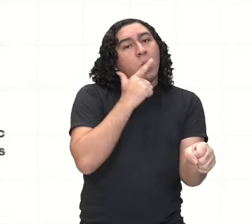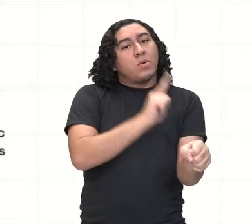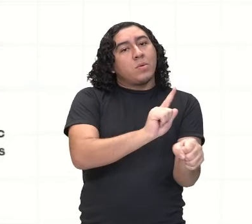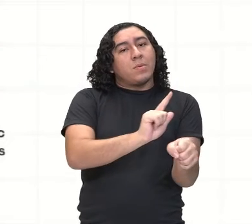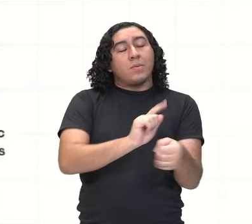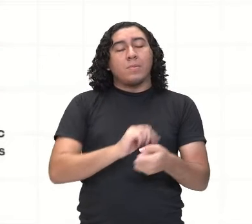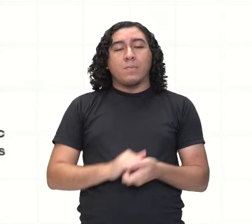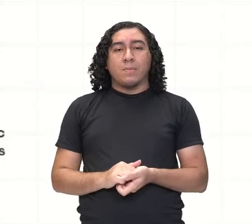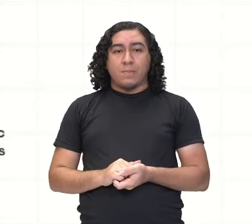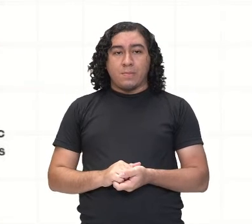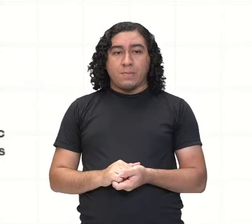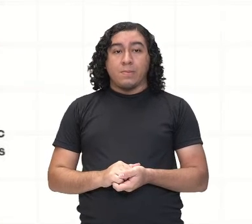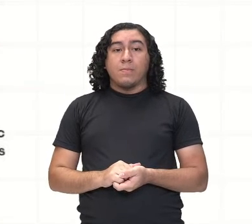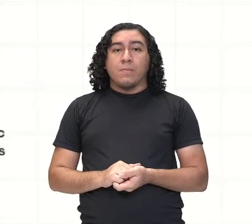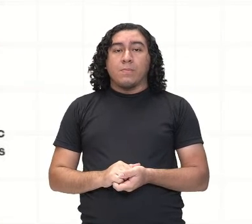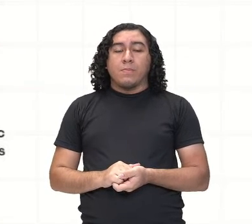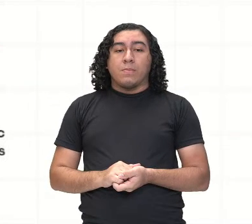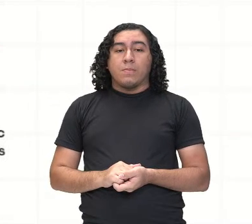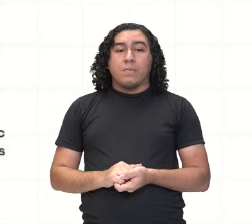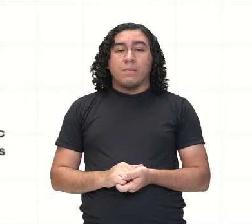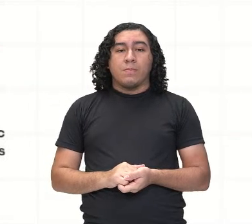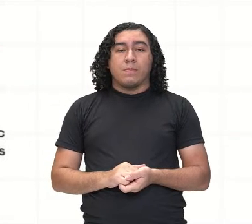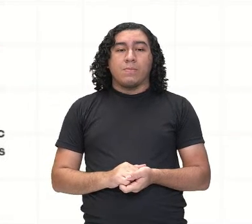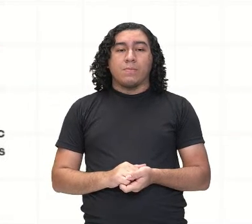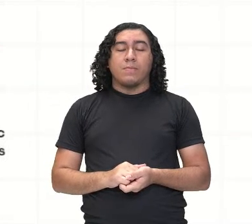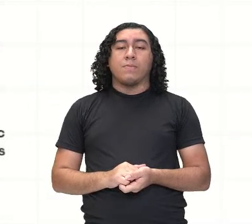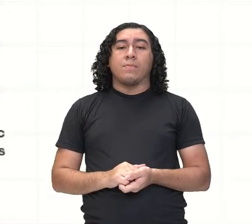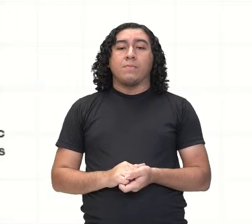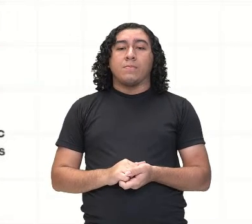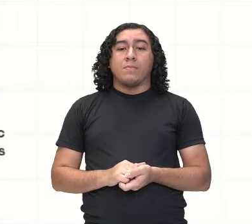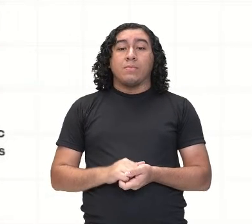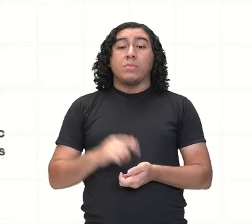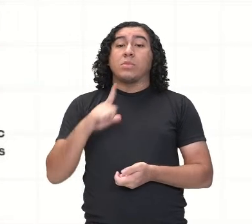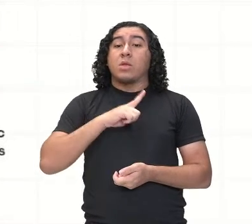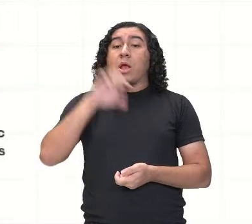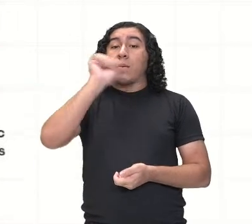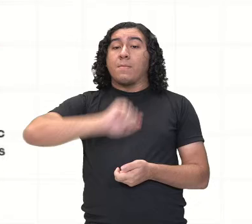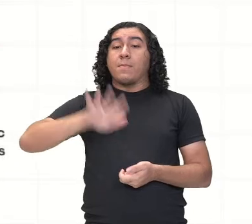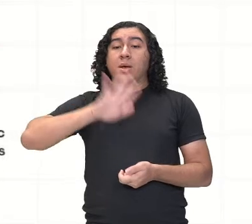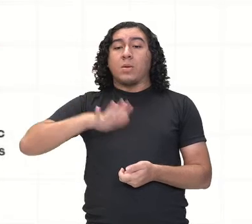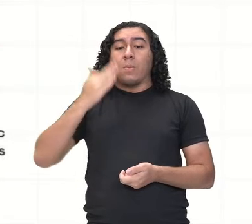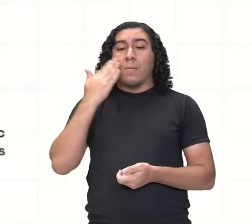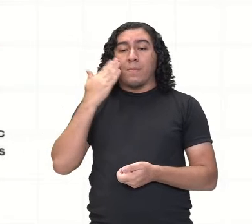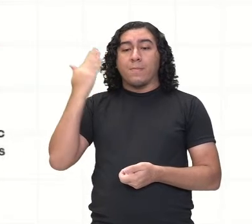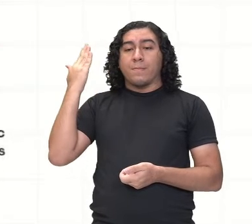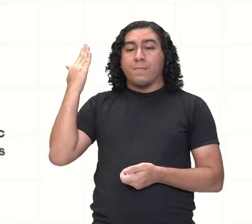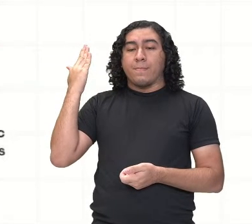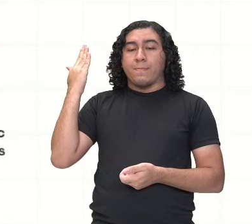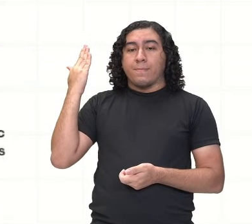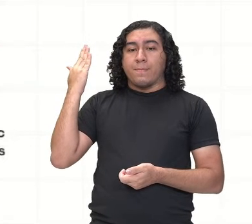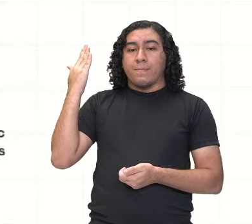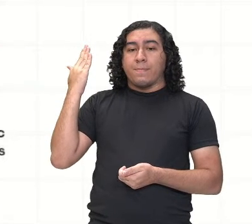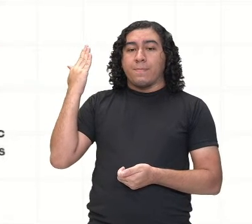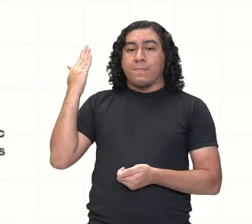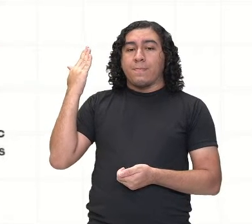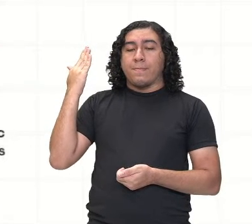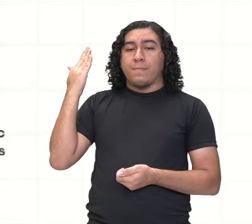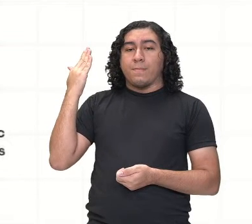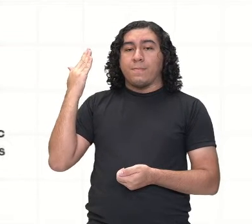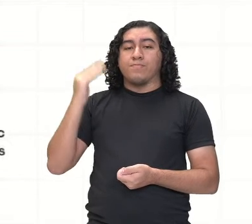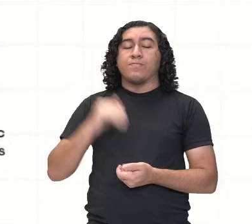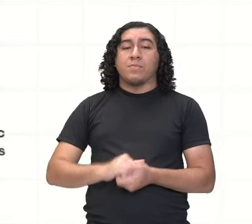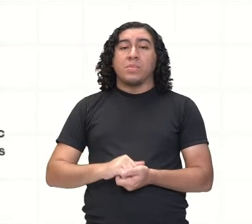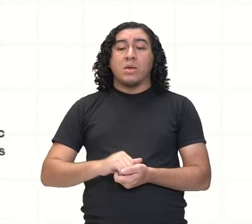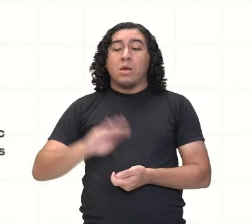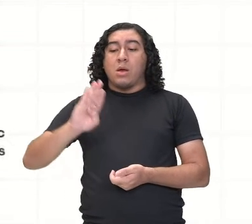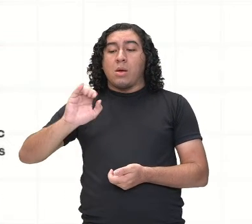Então, a gente tem aqui, nessa gravura, Bartolomeu de las Casas é um frei espanhol que